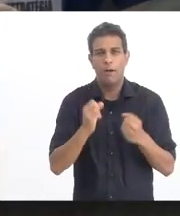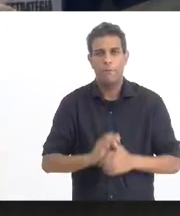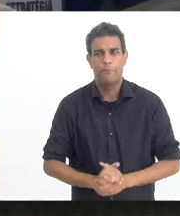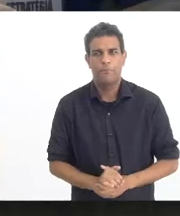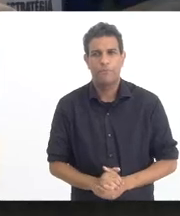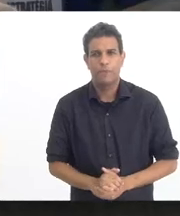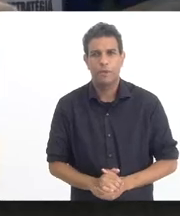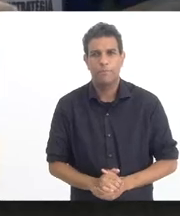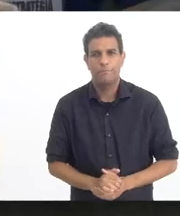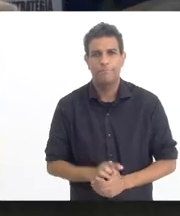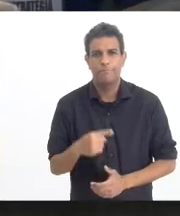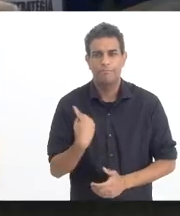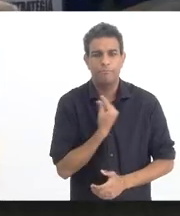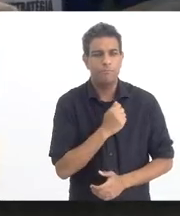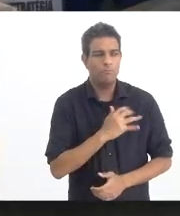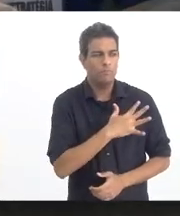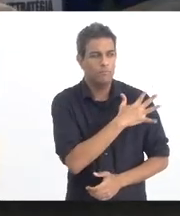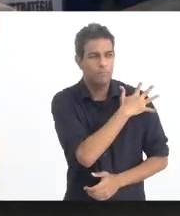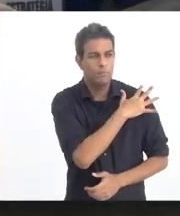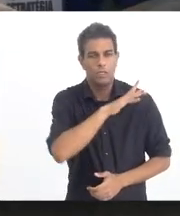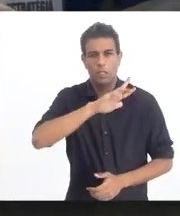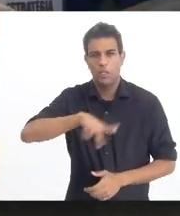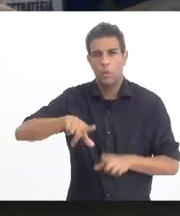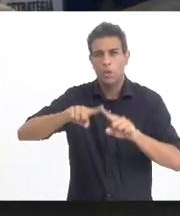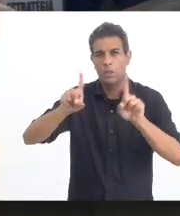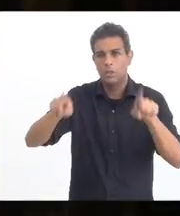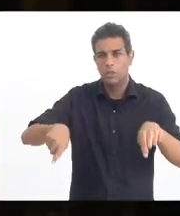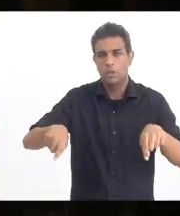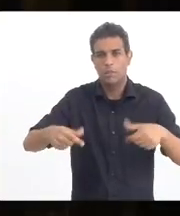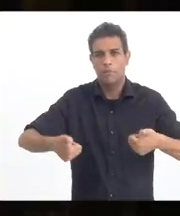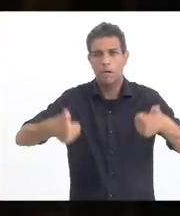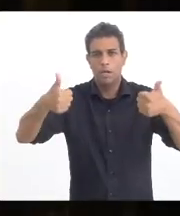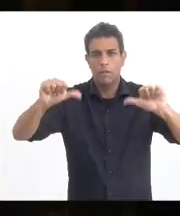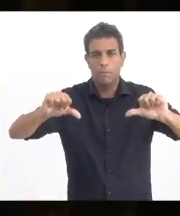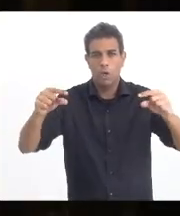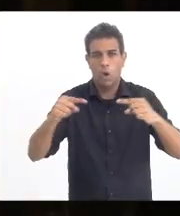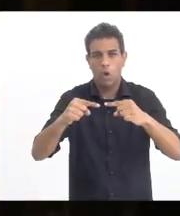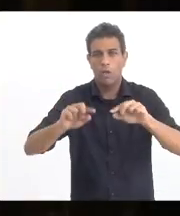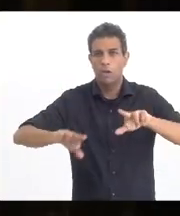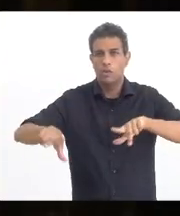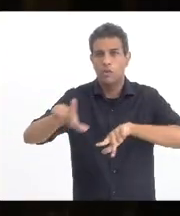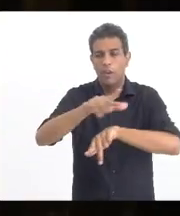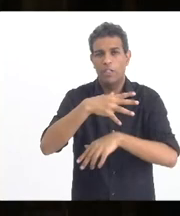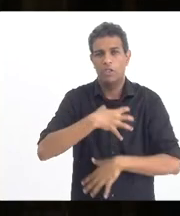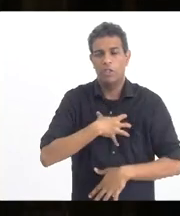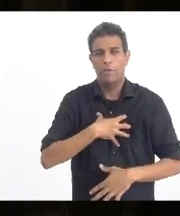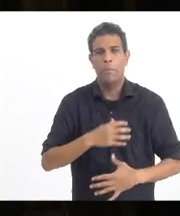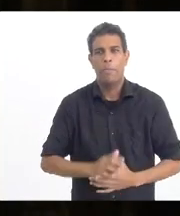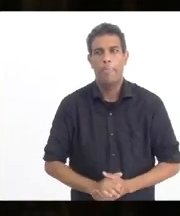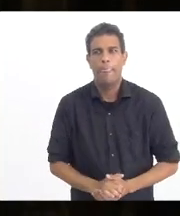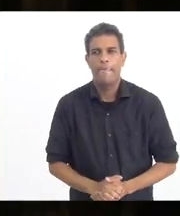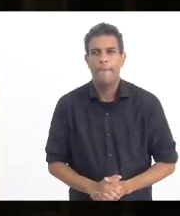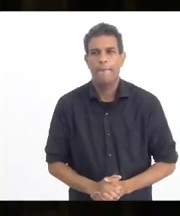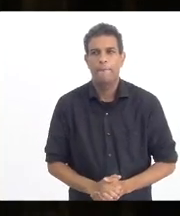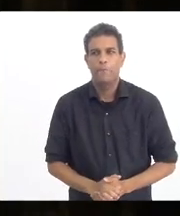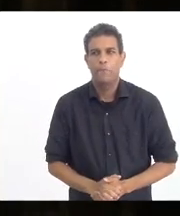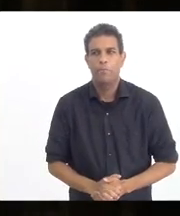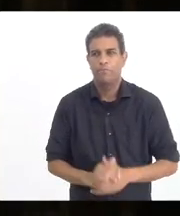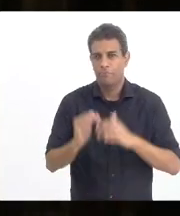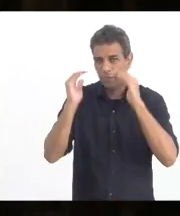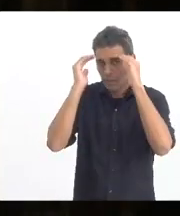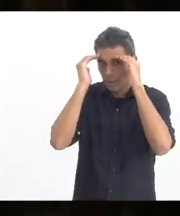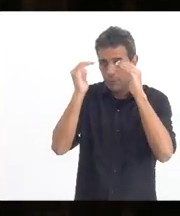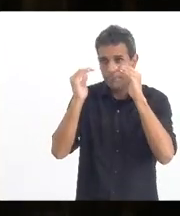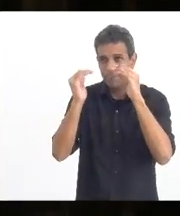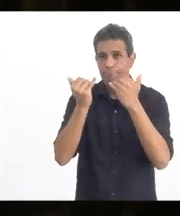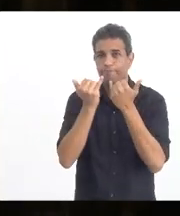Nós somos militares do Estado, nós não somos servidores. Nem melhor, nem pior, nós somos diferentes. Então, quanto a isso aqui, especificamente essa conta, eu vou